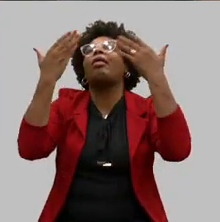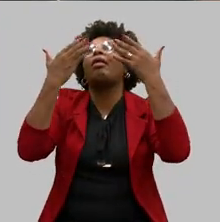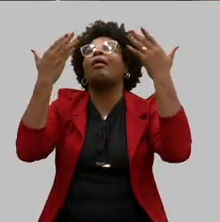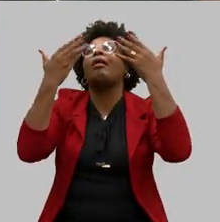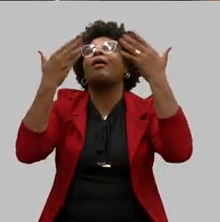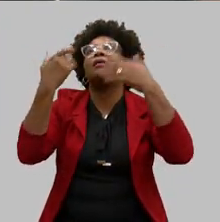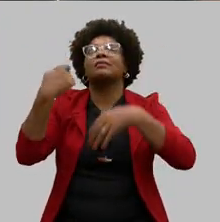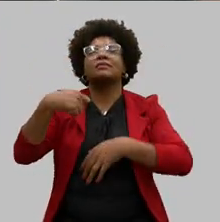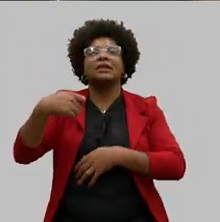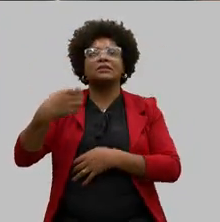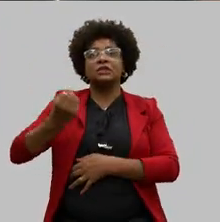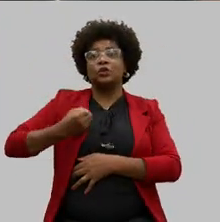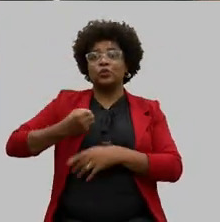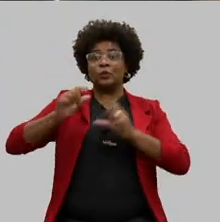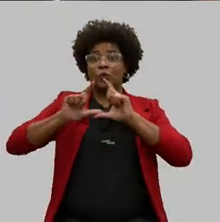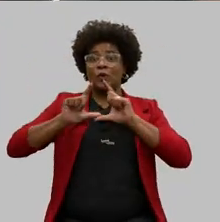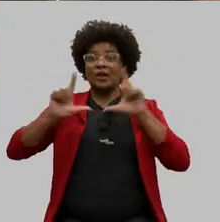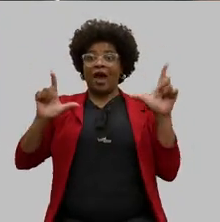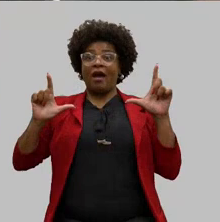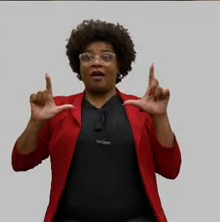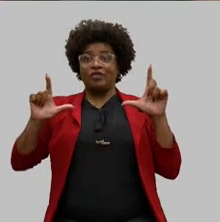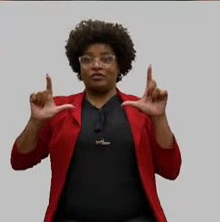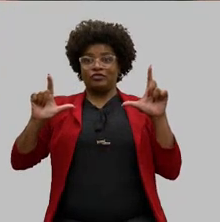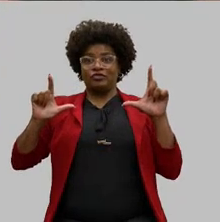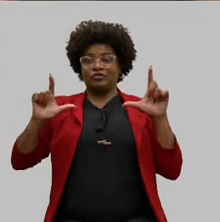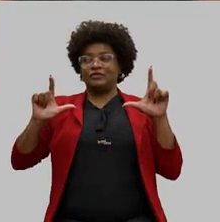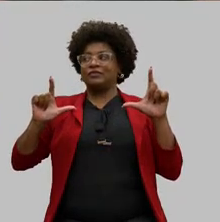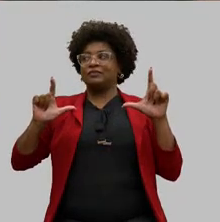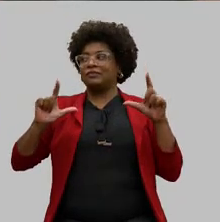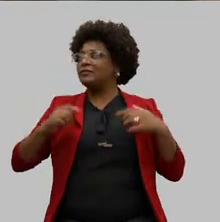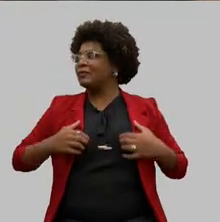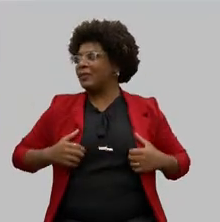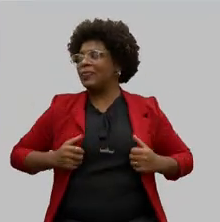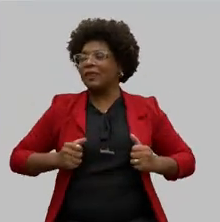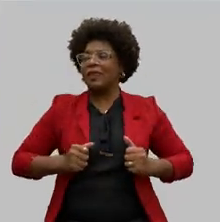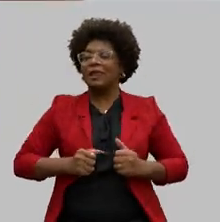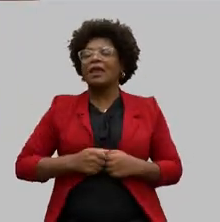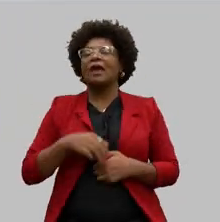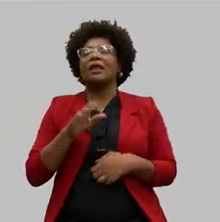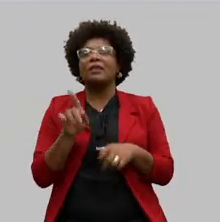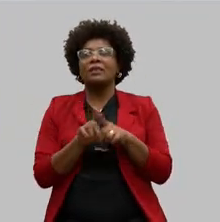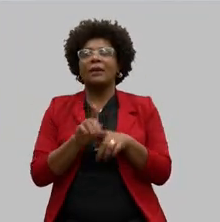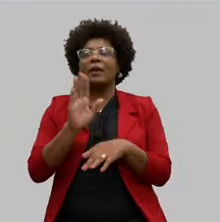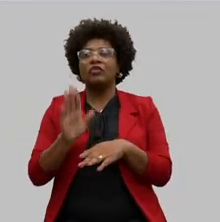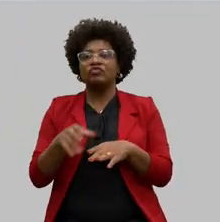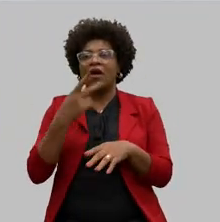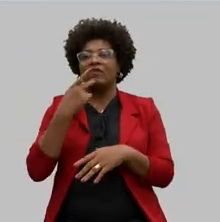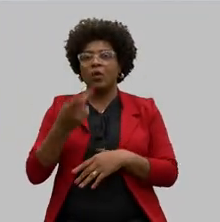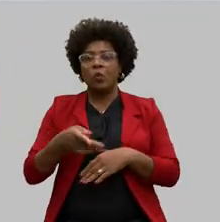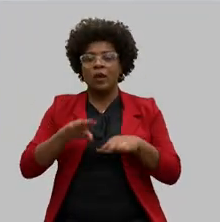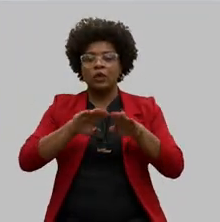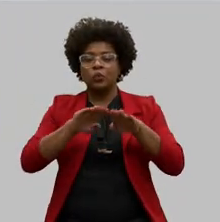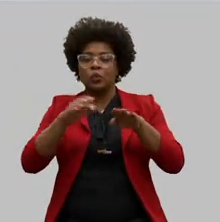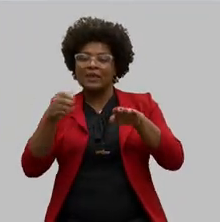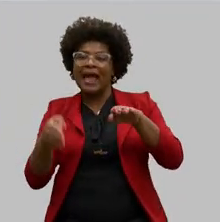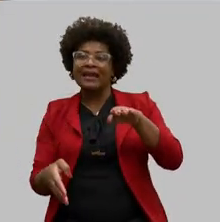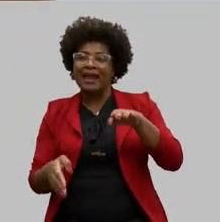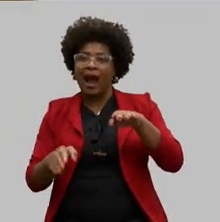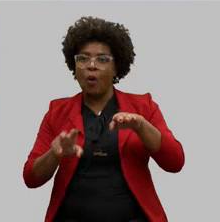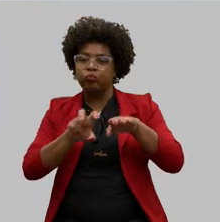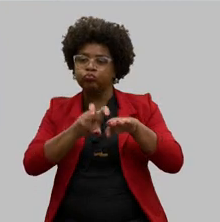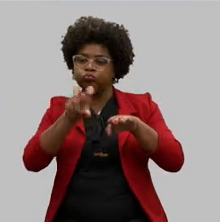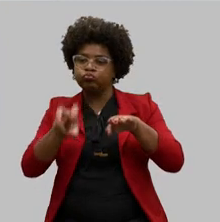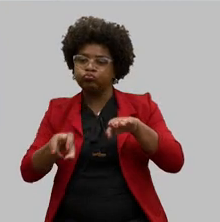no parais outra questão foi falado do degrau do ônibus muito alto mesmo E para